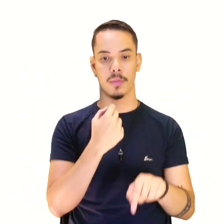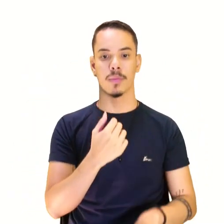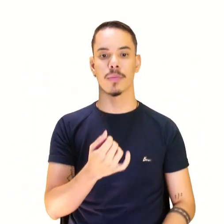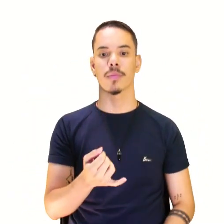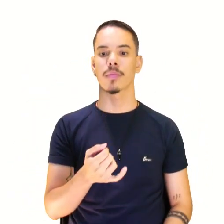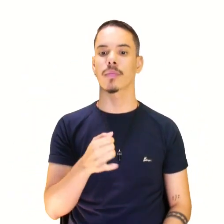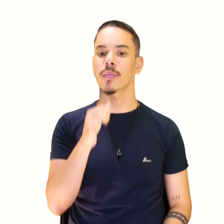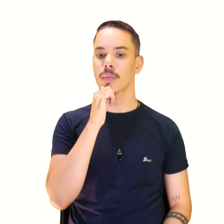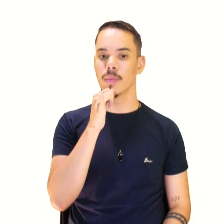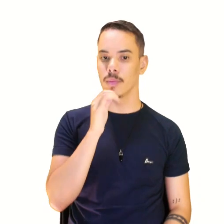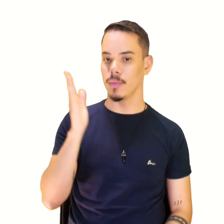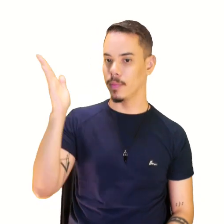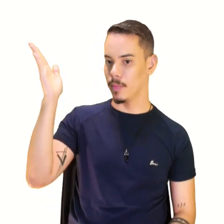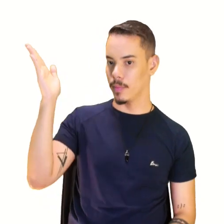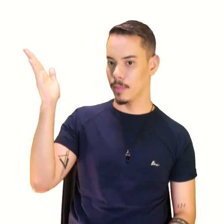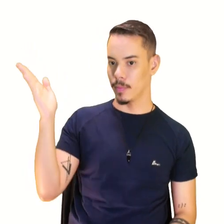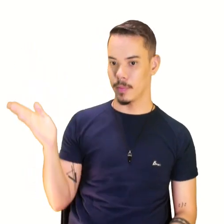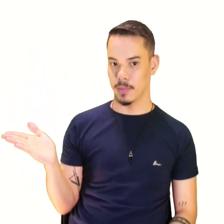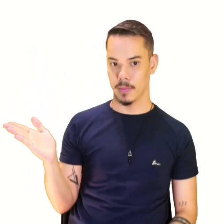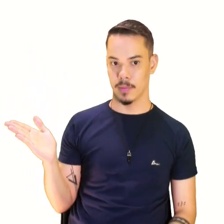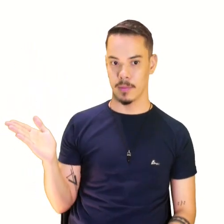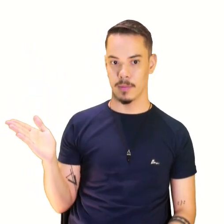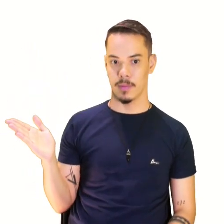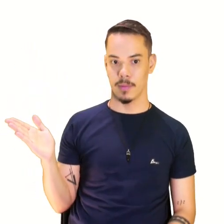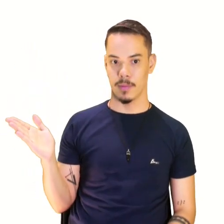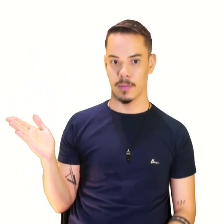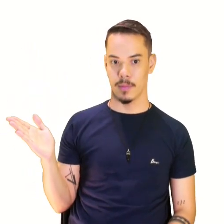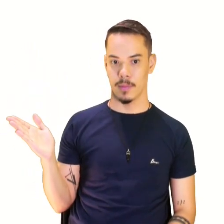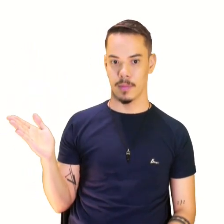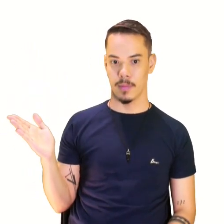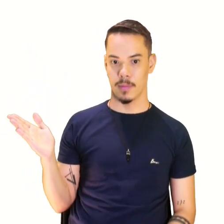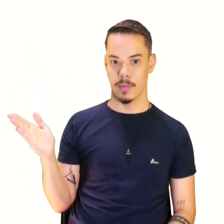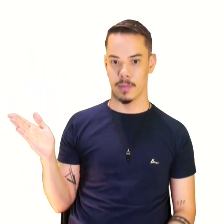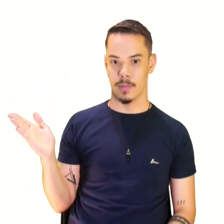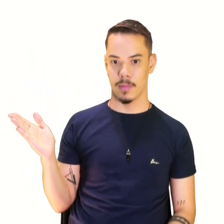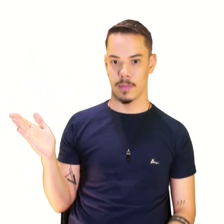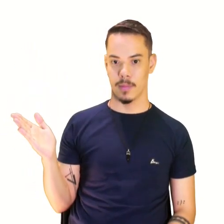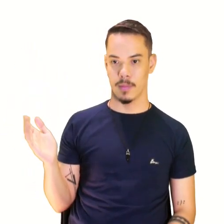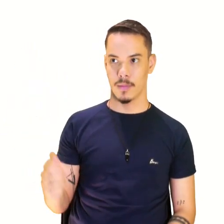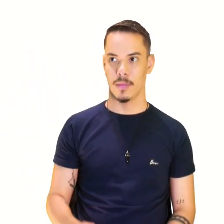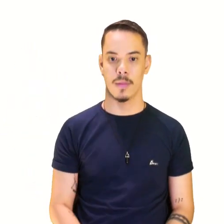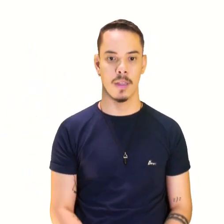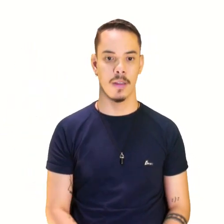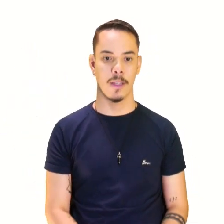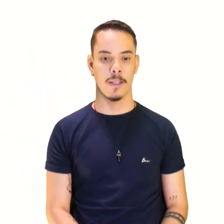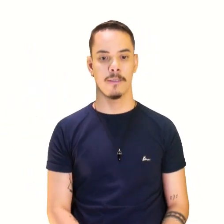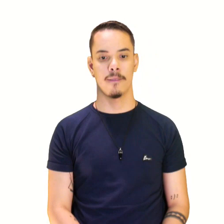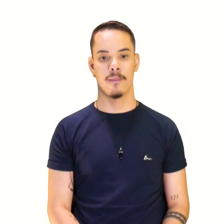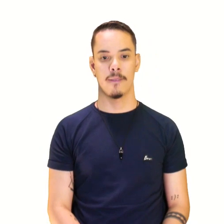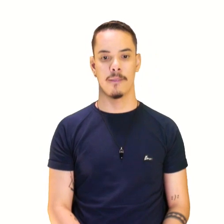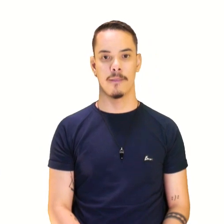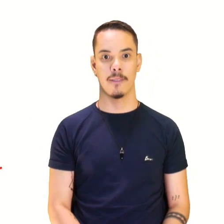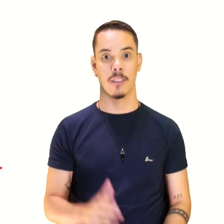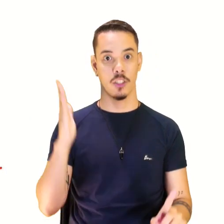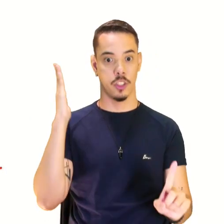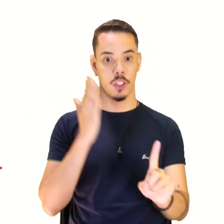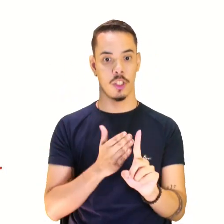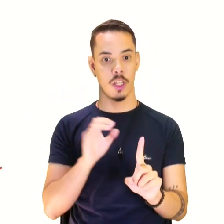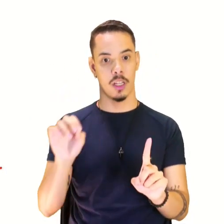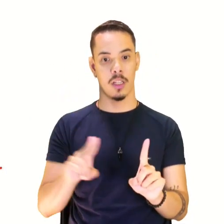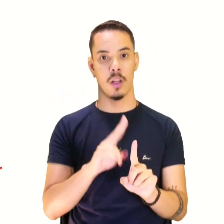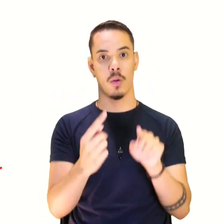aí onde temos o seguinte detalhe, né? A gente vai dividir as grandezas, as regras, em direta